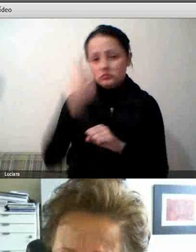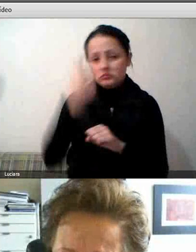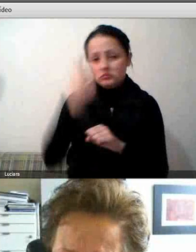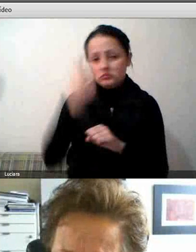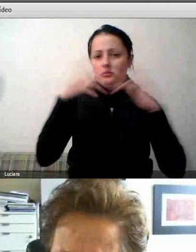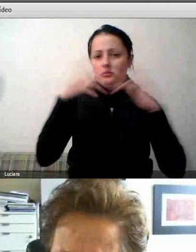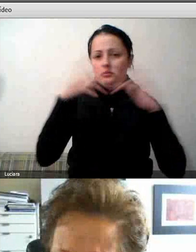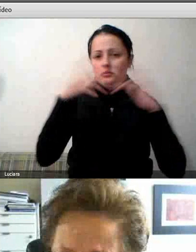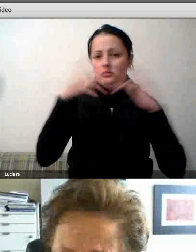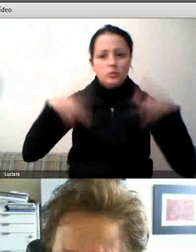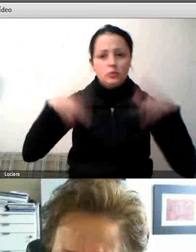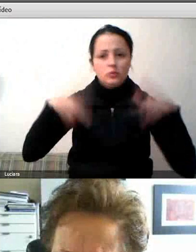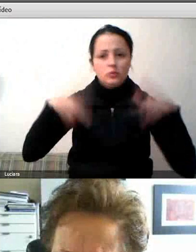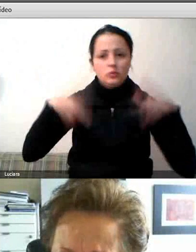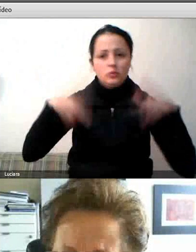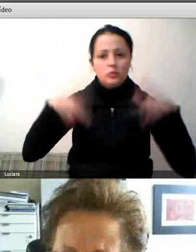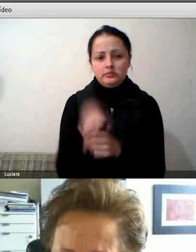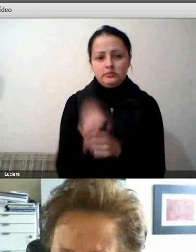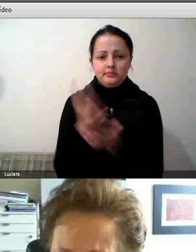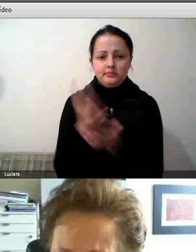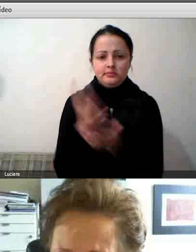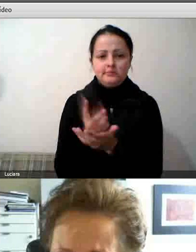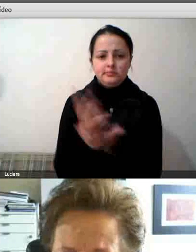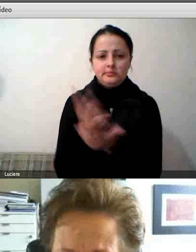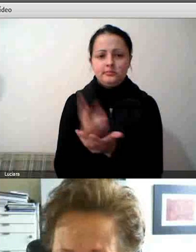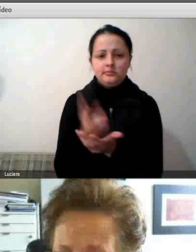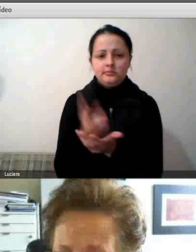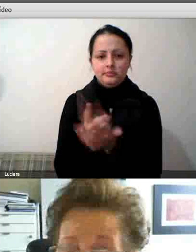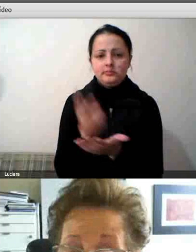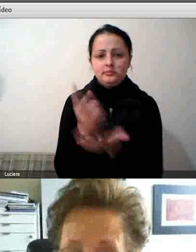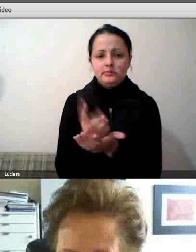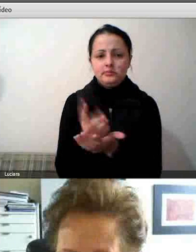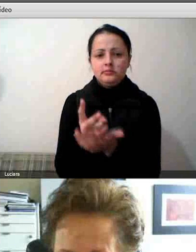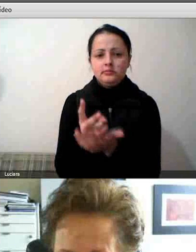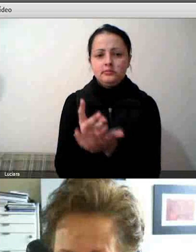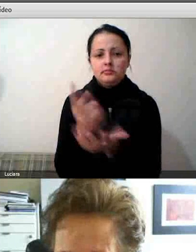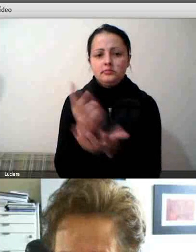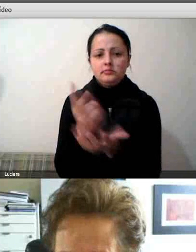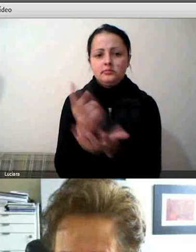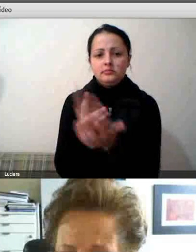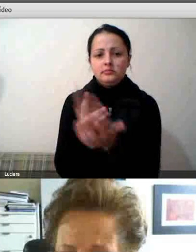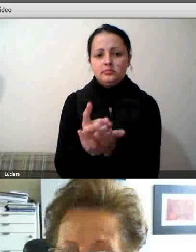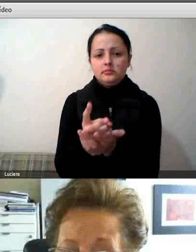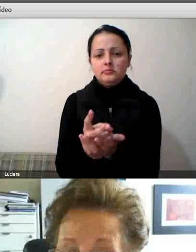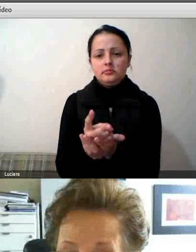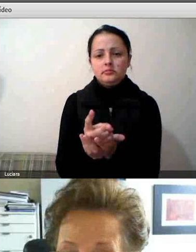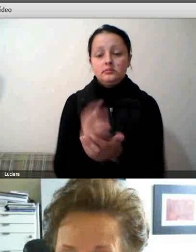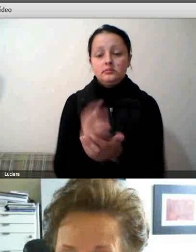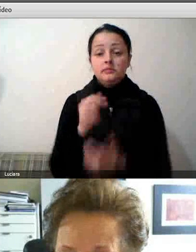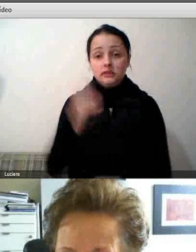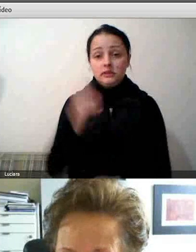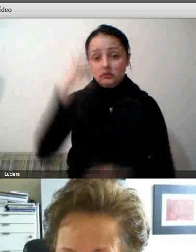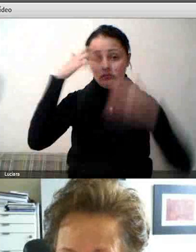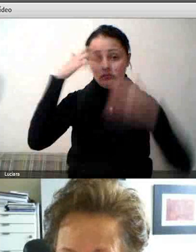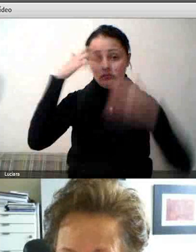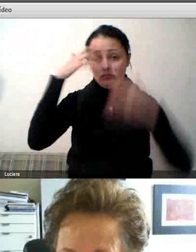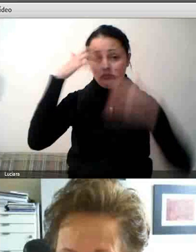quanto tempo o cérebro da gente descansa durante o dia, durante 24 horas? Quanto tempo ele para